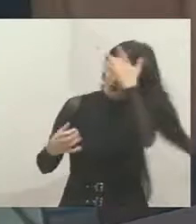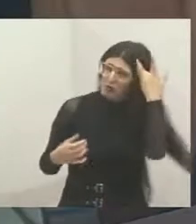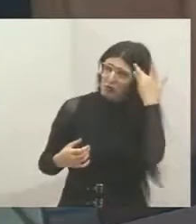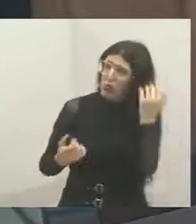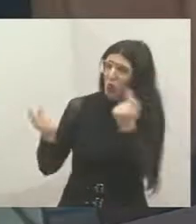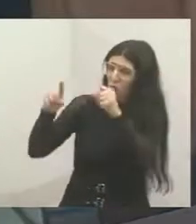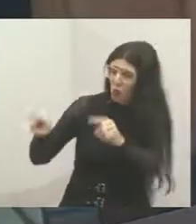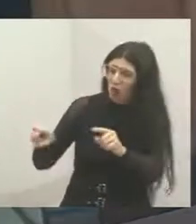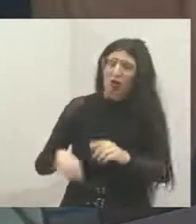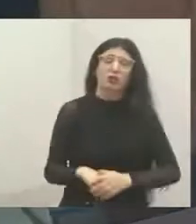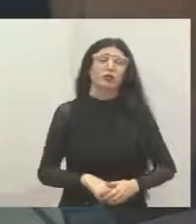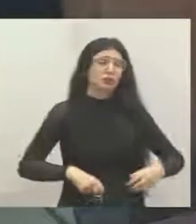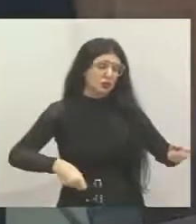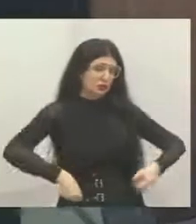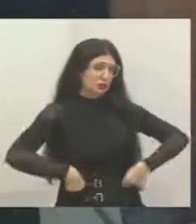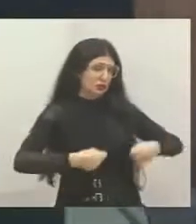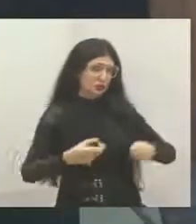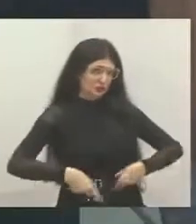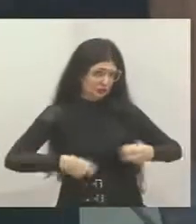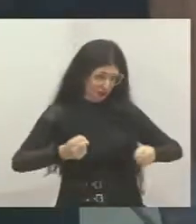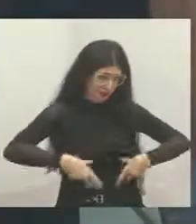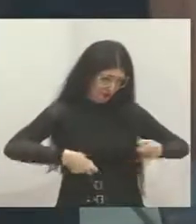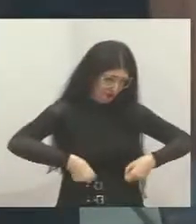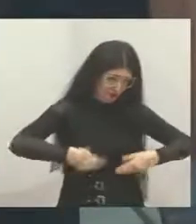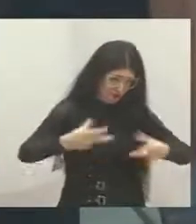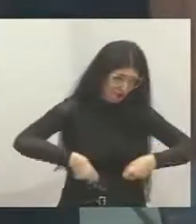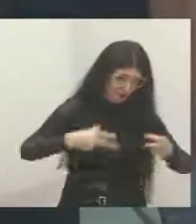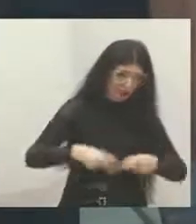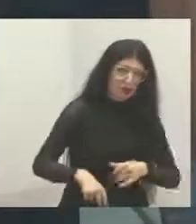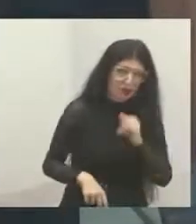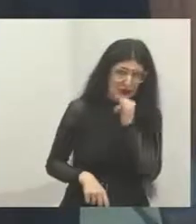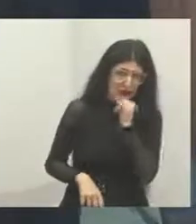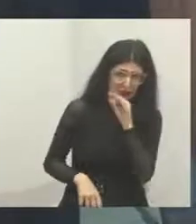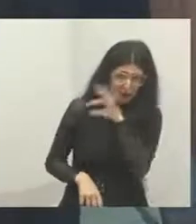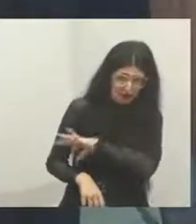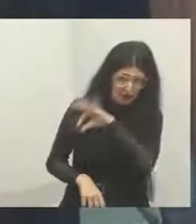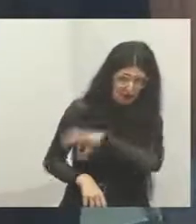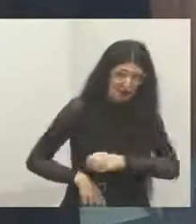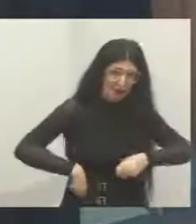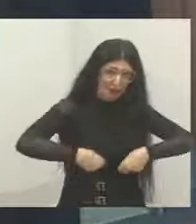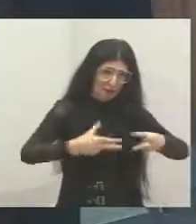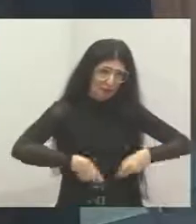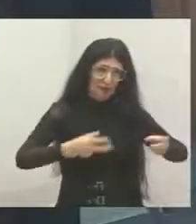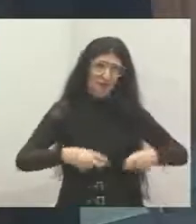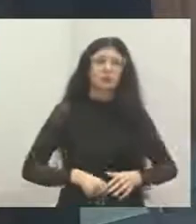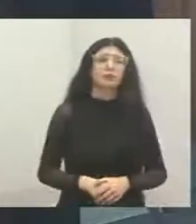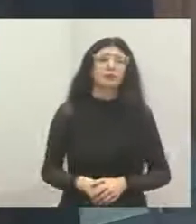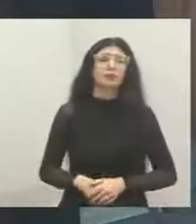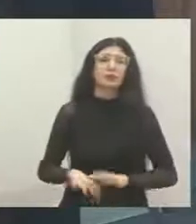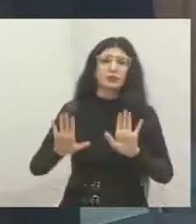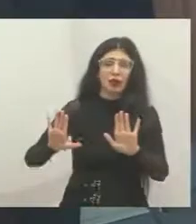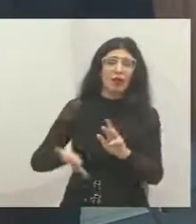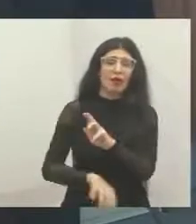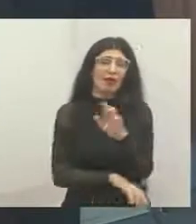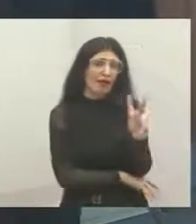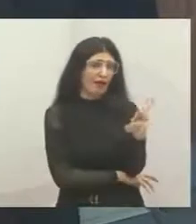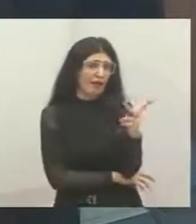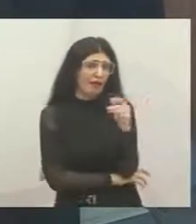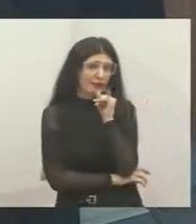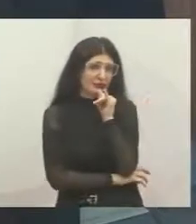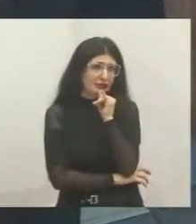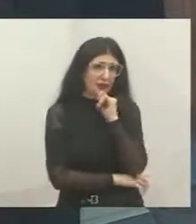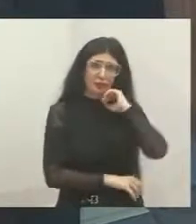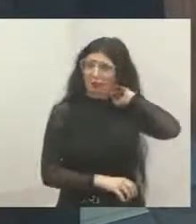despesa do quadro de servidor, contratação de qualquer trabalho de RH, então